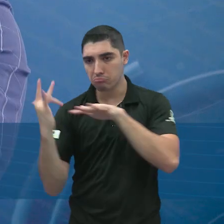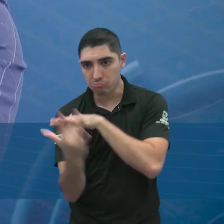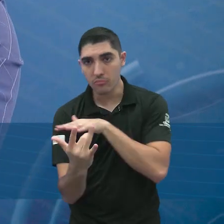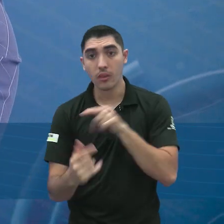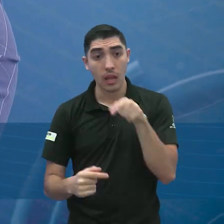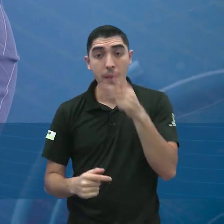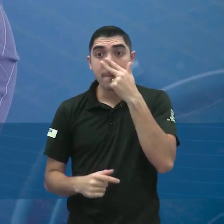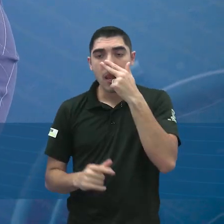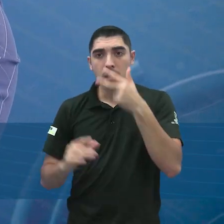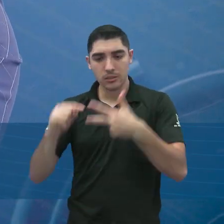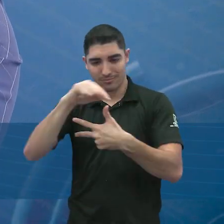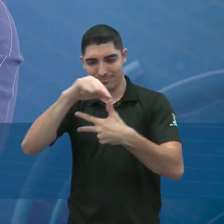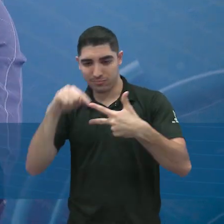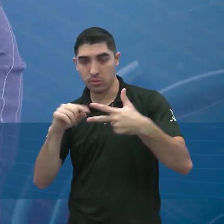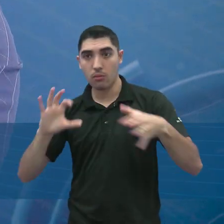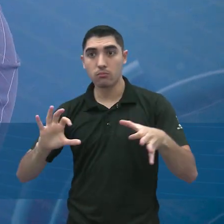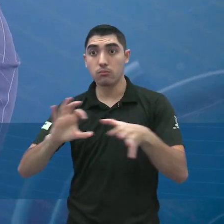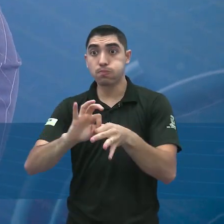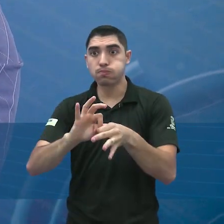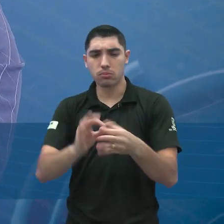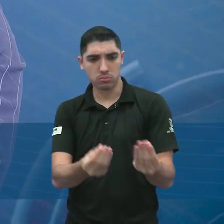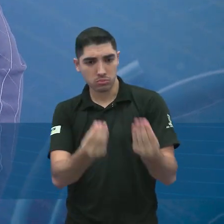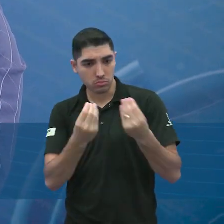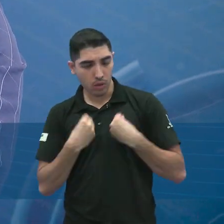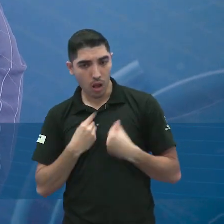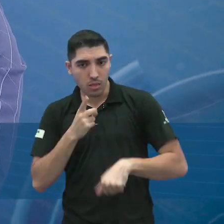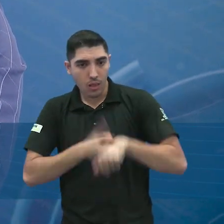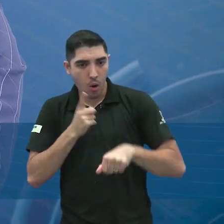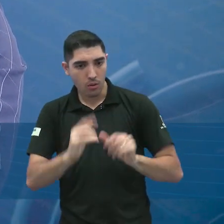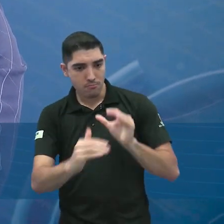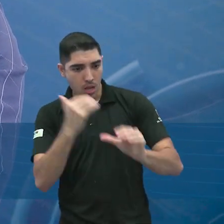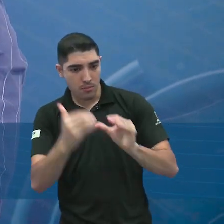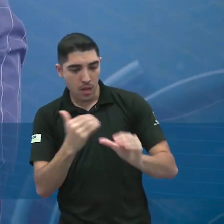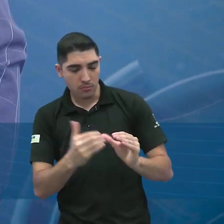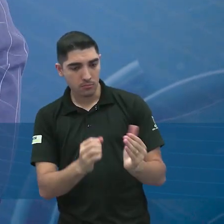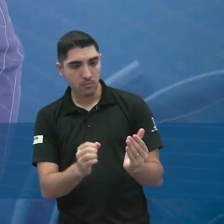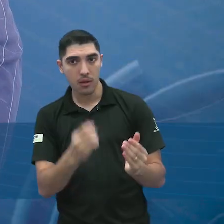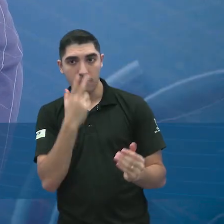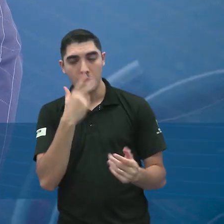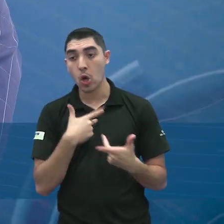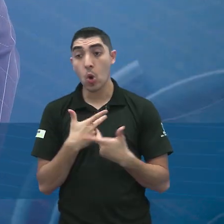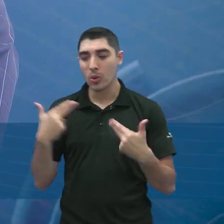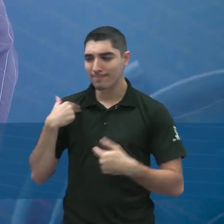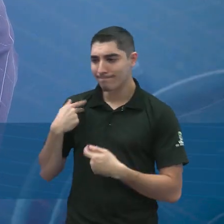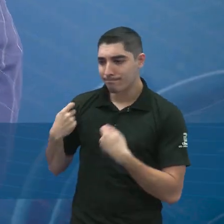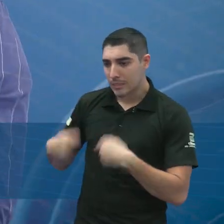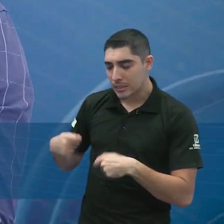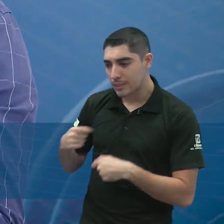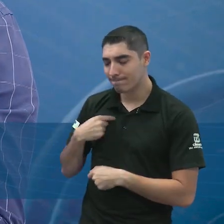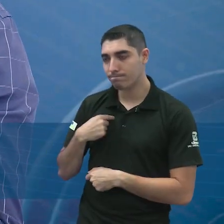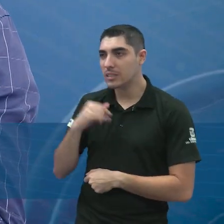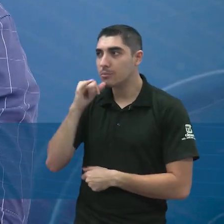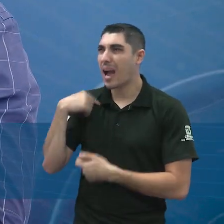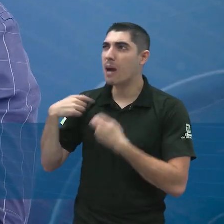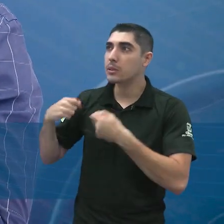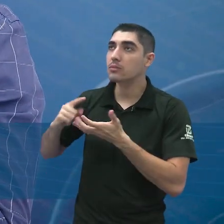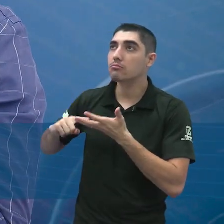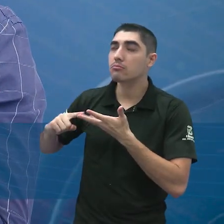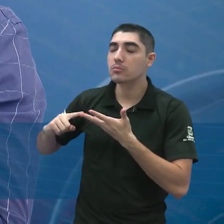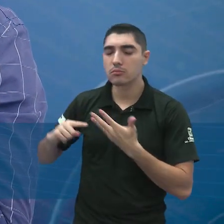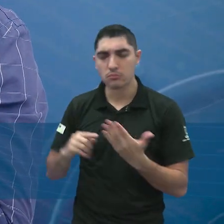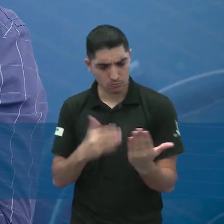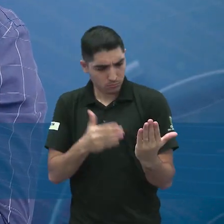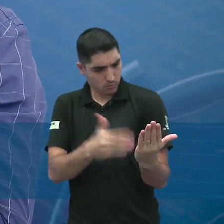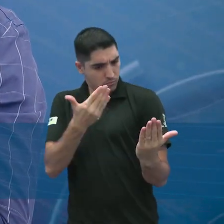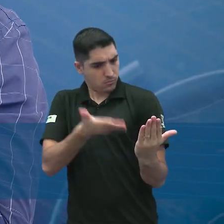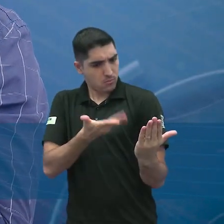se conecta muito bem e consegue entregar para a gente coisas que você está querendo, que parece que é feito para a gente. Então,